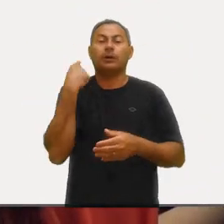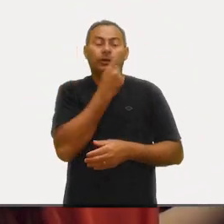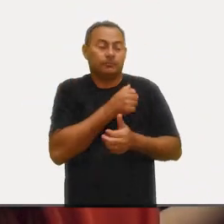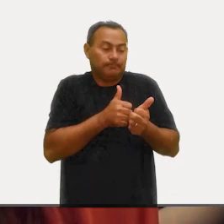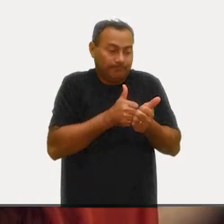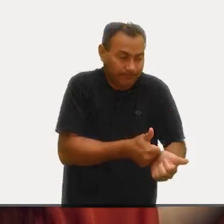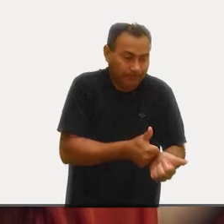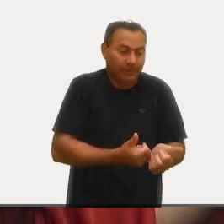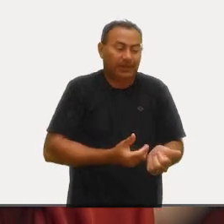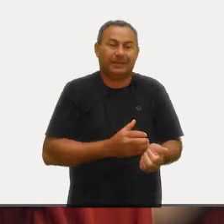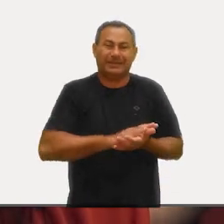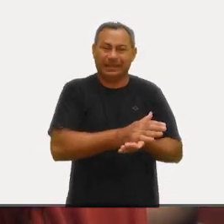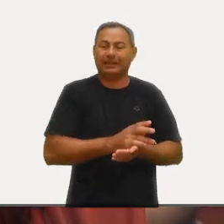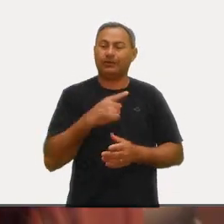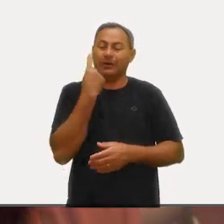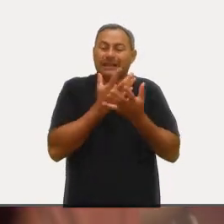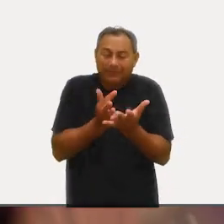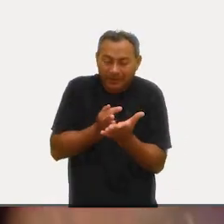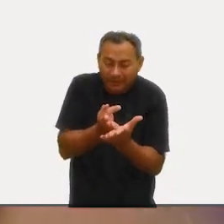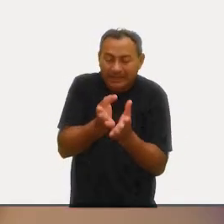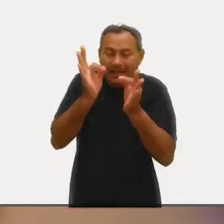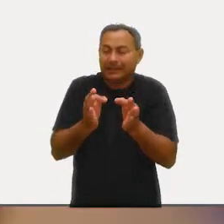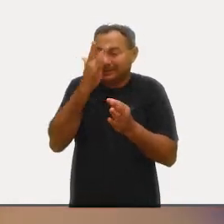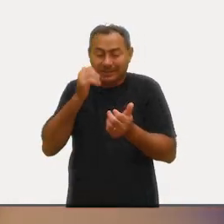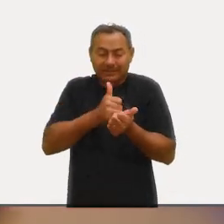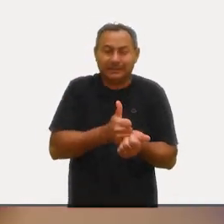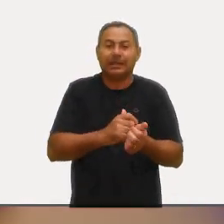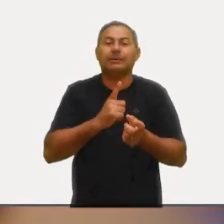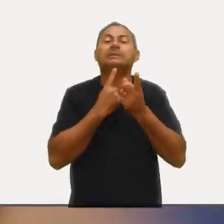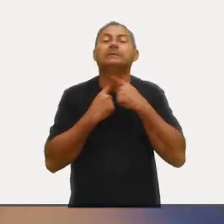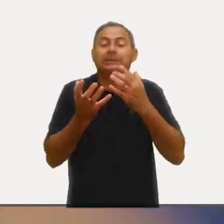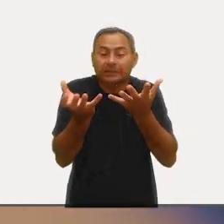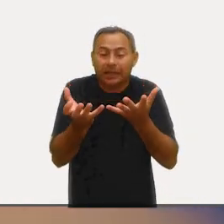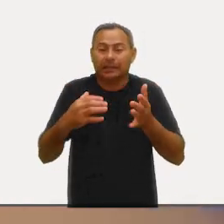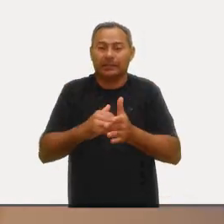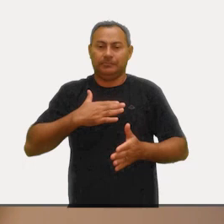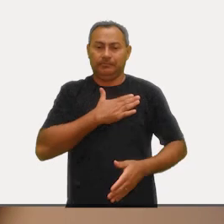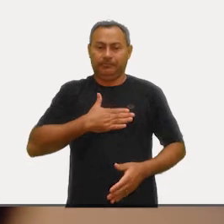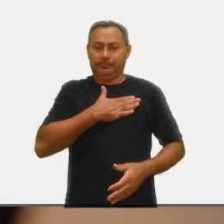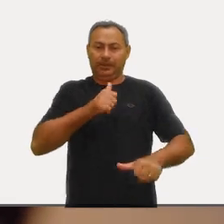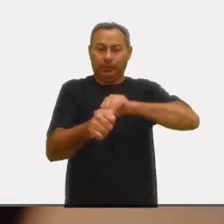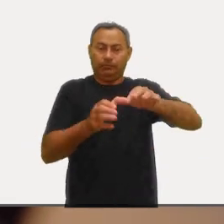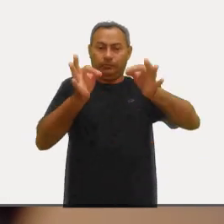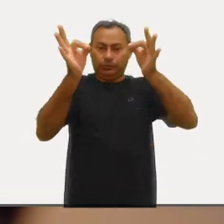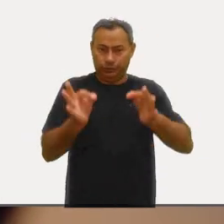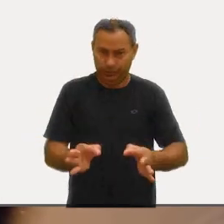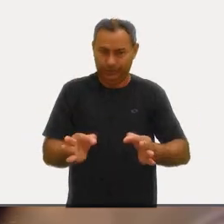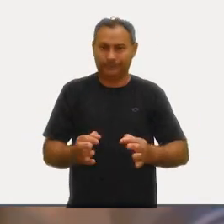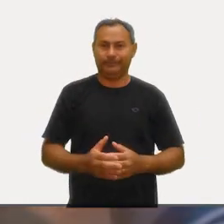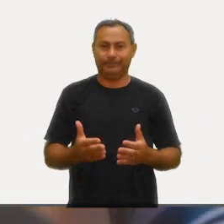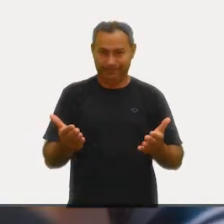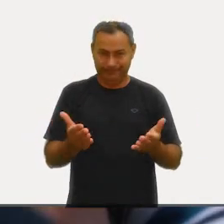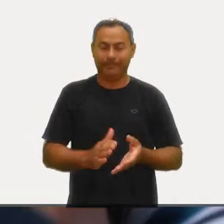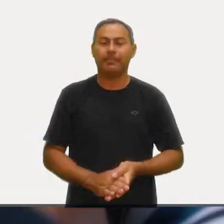somos perseguidos por causa da justiça, porque temos fome e sede de justiça até que sejamos satisfeitos e nos tornemos